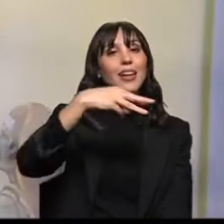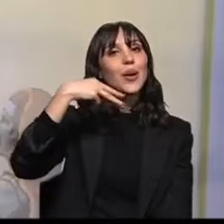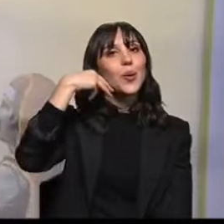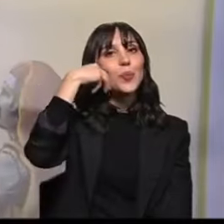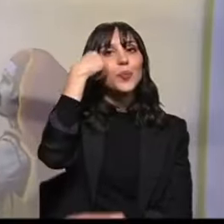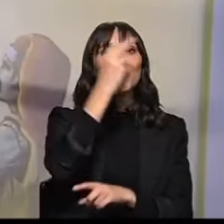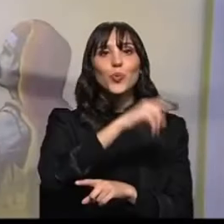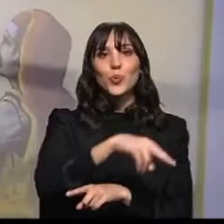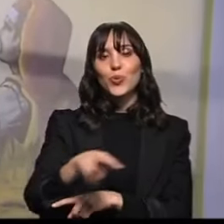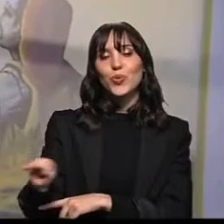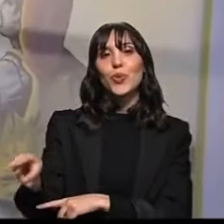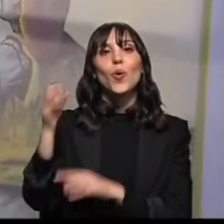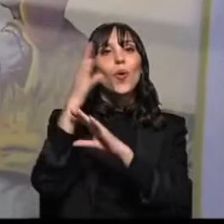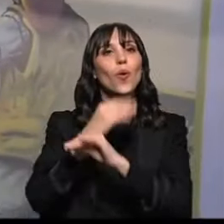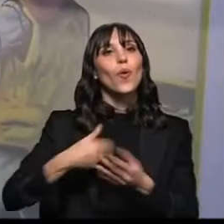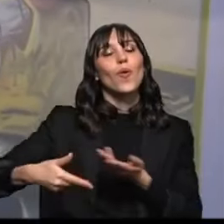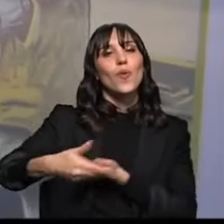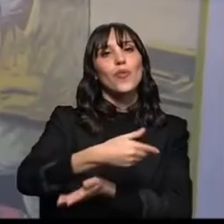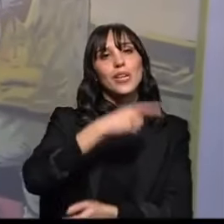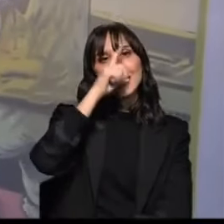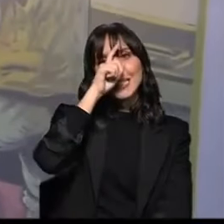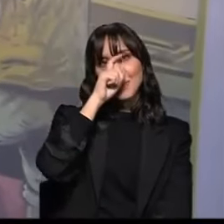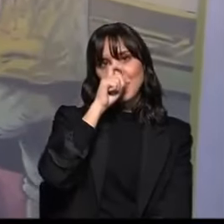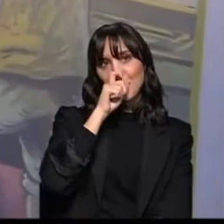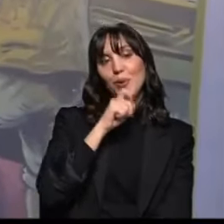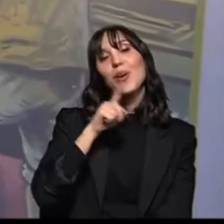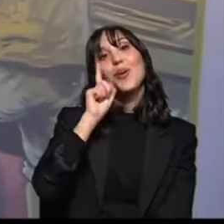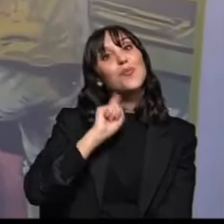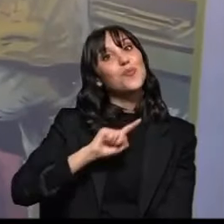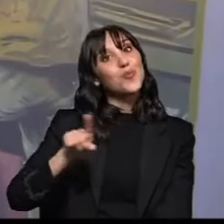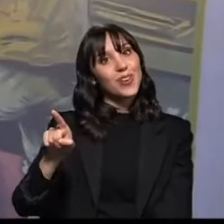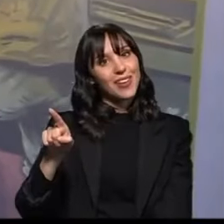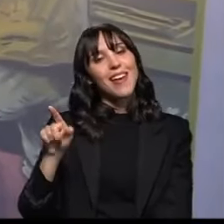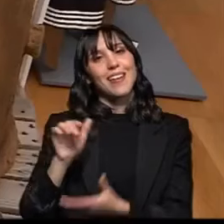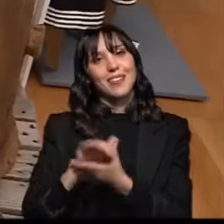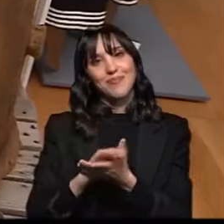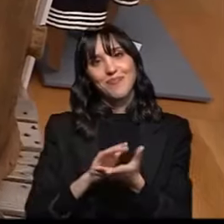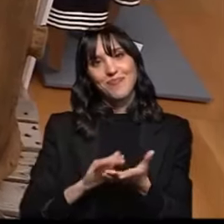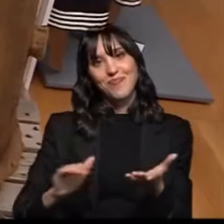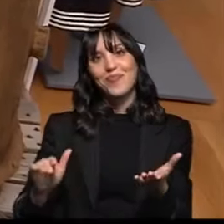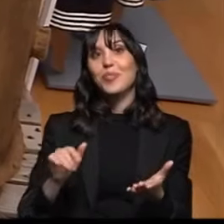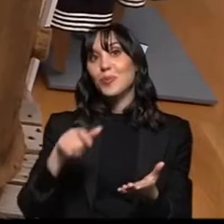de memórias sobre a mulher do pescador, a mulher do mar.